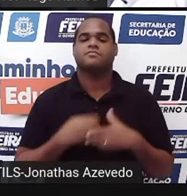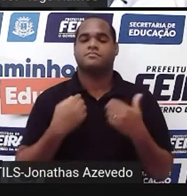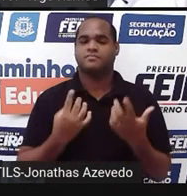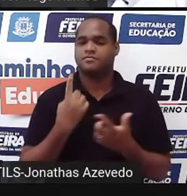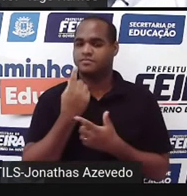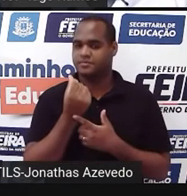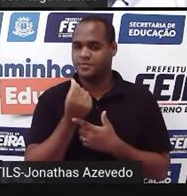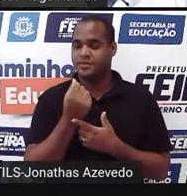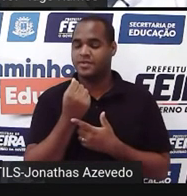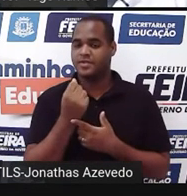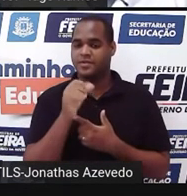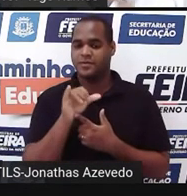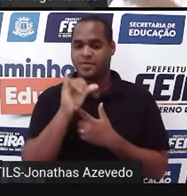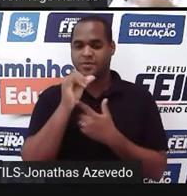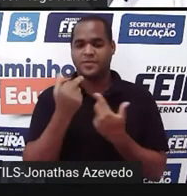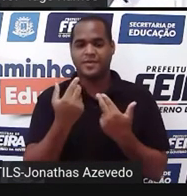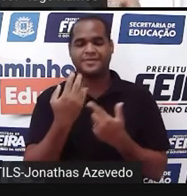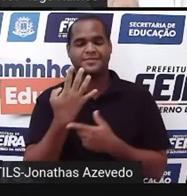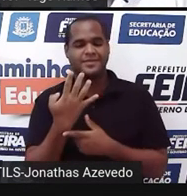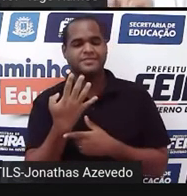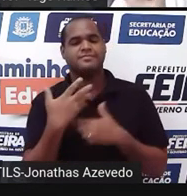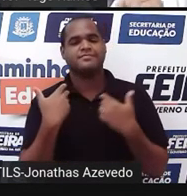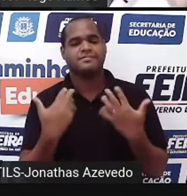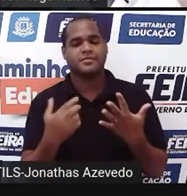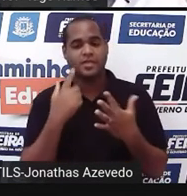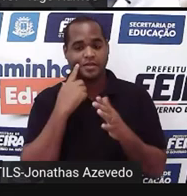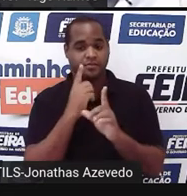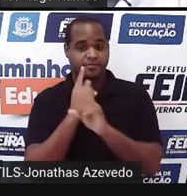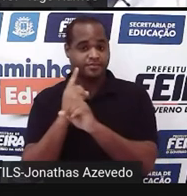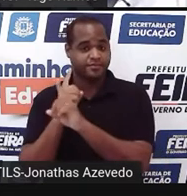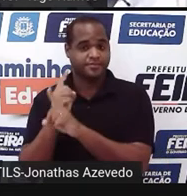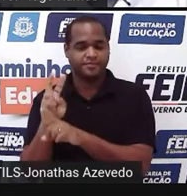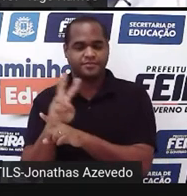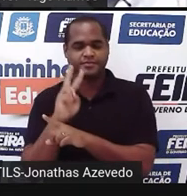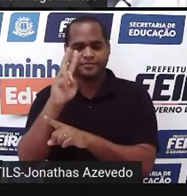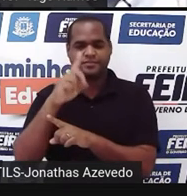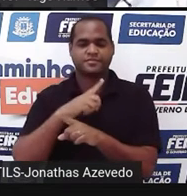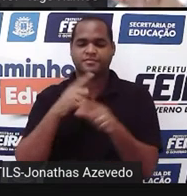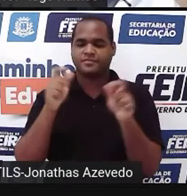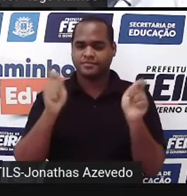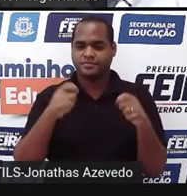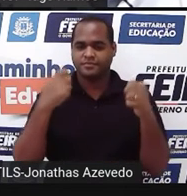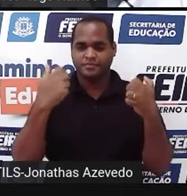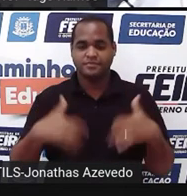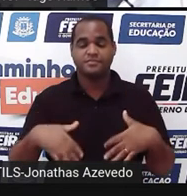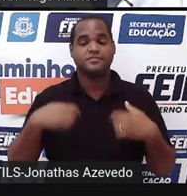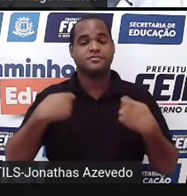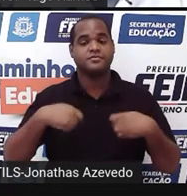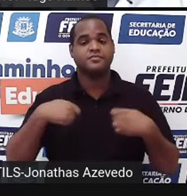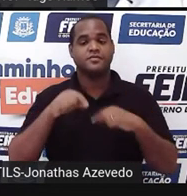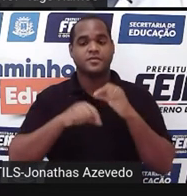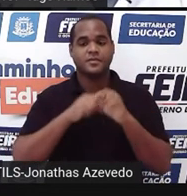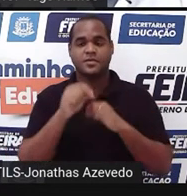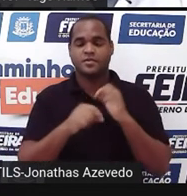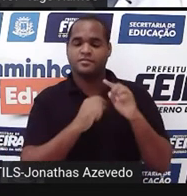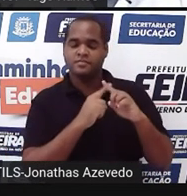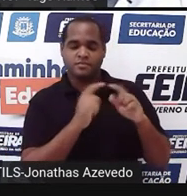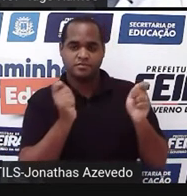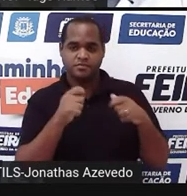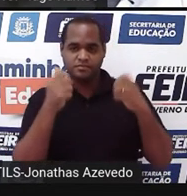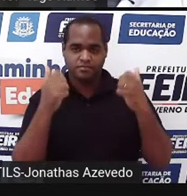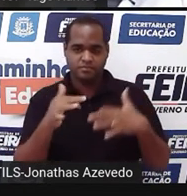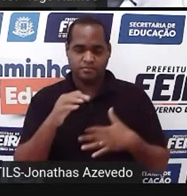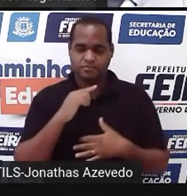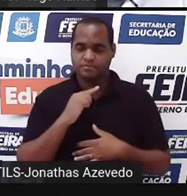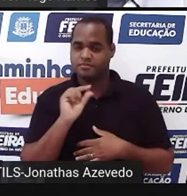Y = 4 tá então eu achei o valor de y eu preciso achar agora o valor de X como é que eu